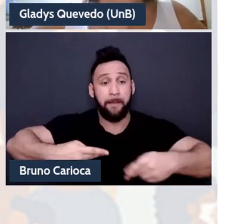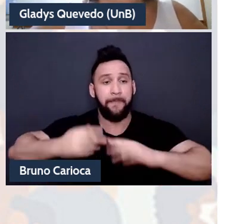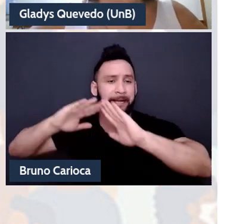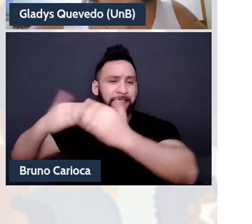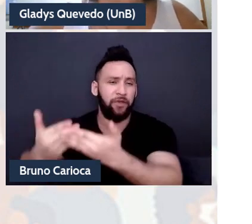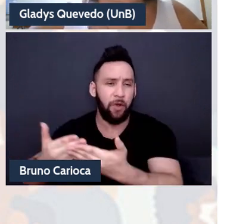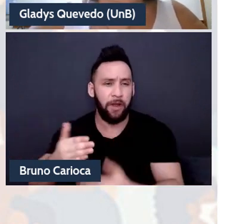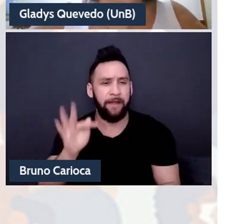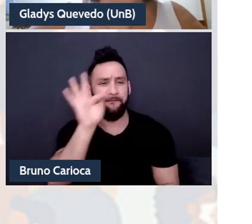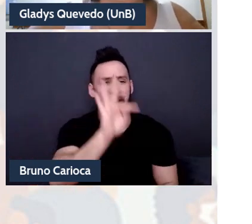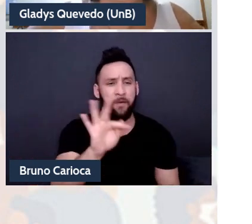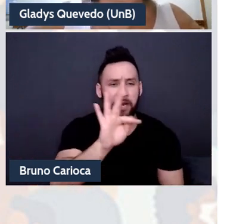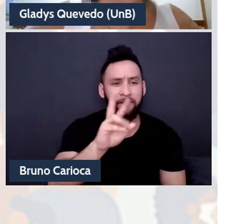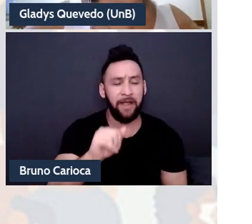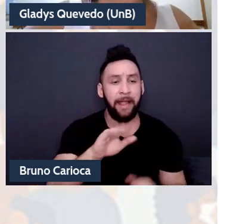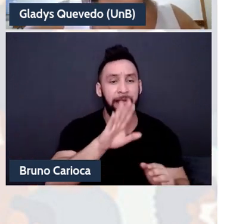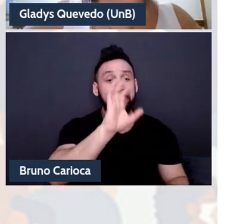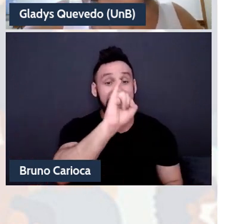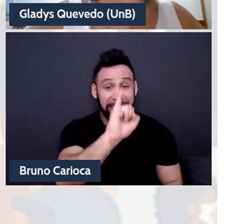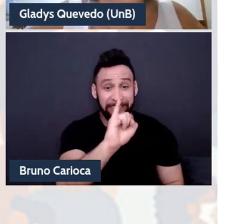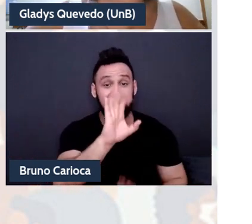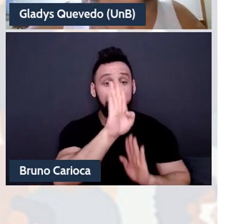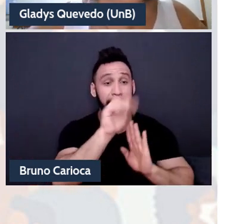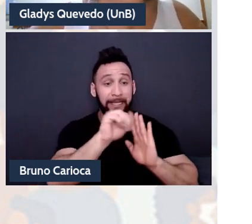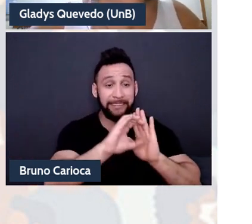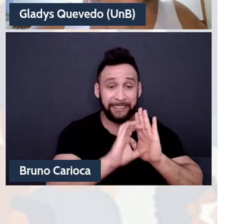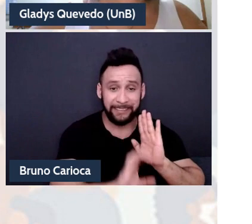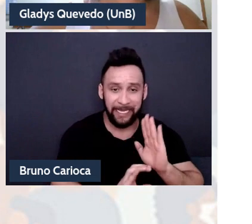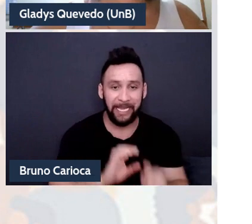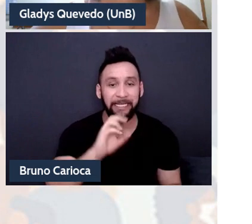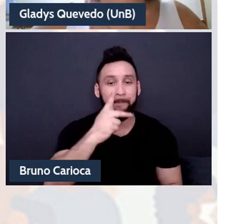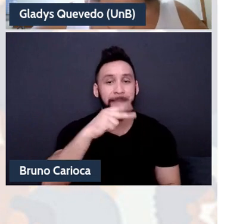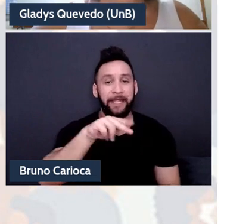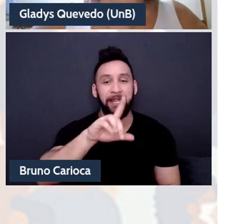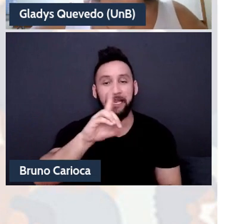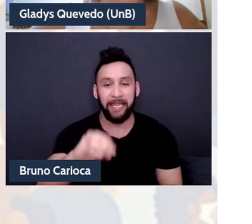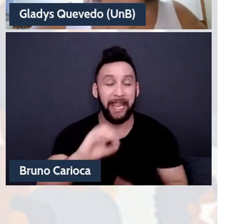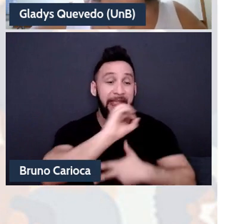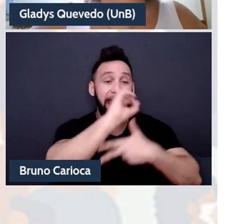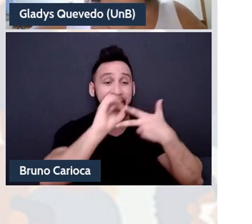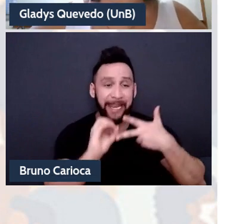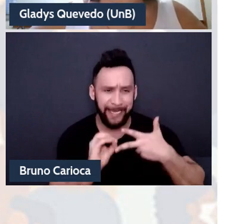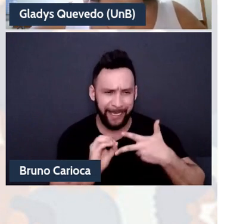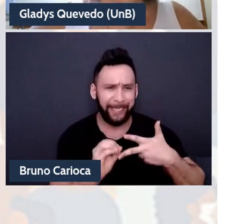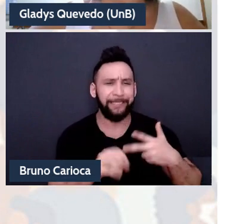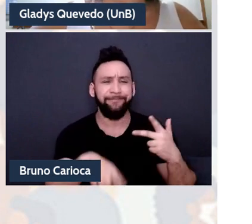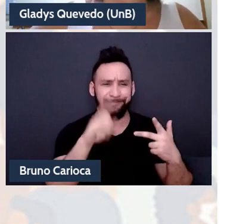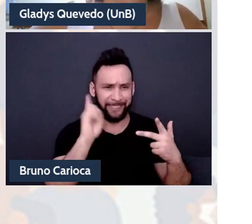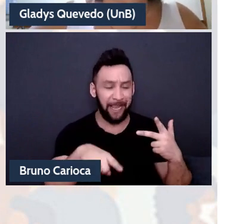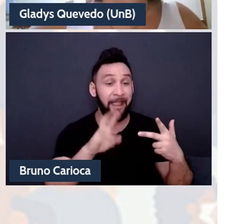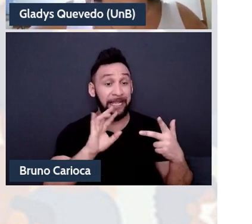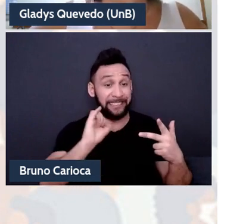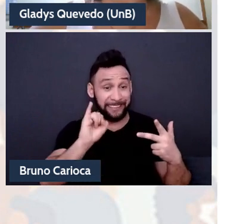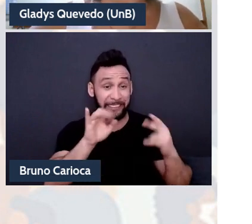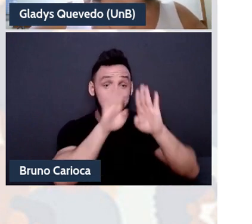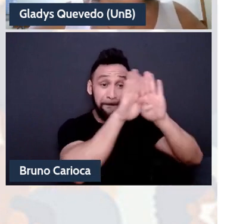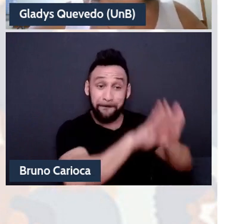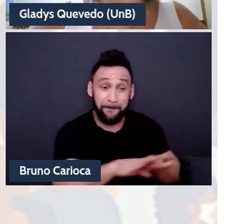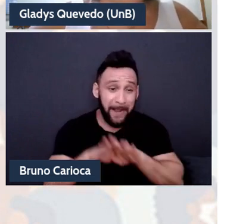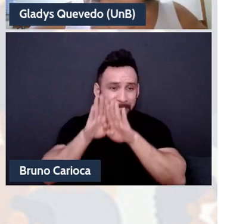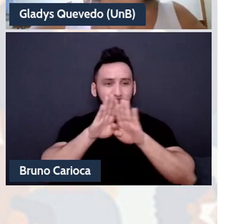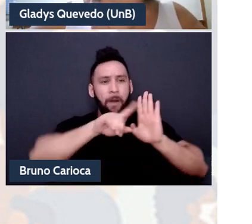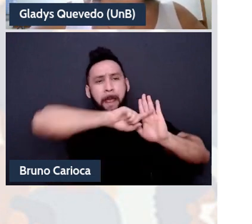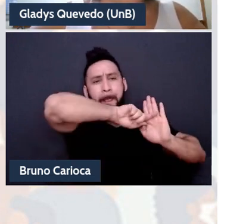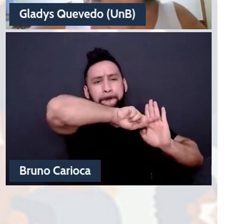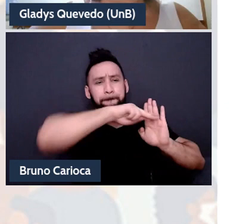seu papel em relação às políticas que nós estamos aqui discutindo, né? A BNCC, o PNLD e o Enem, no ensino de